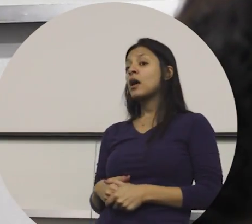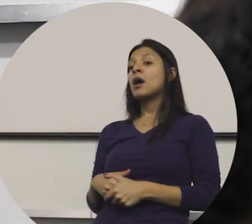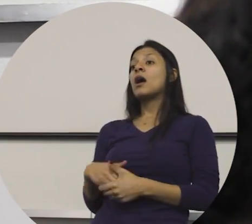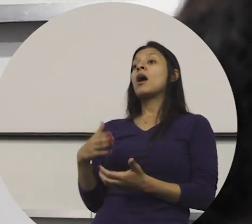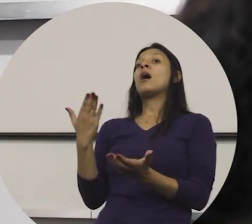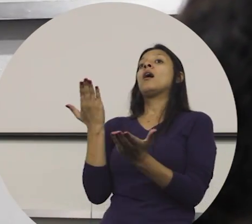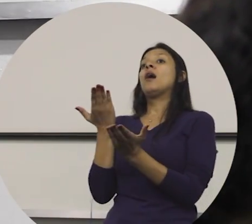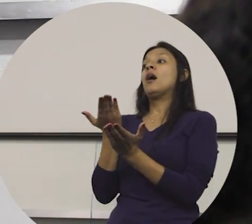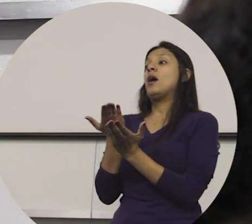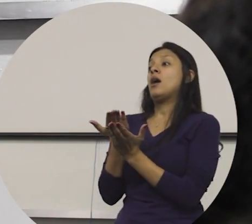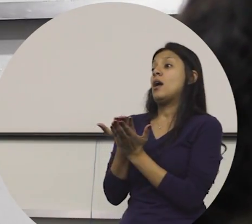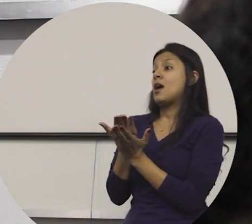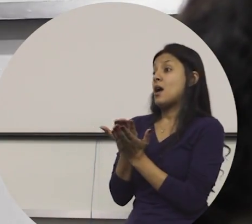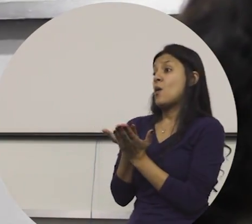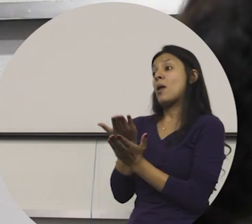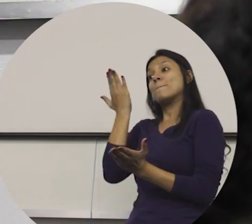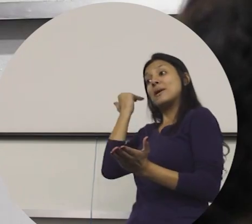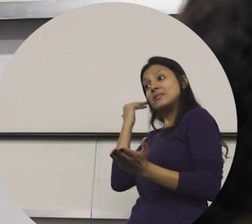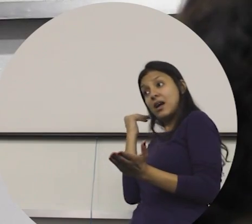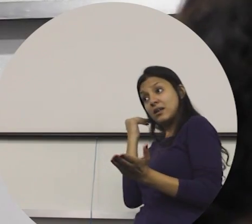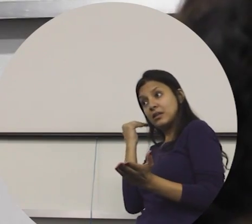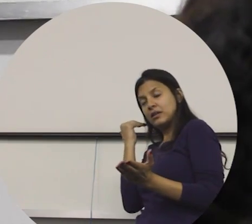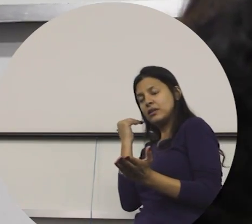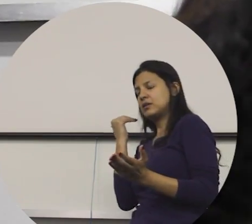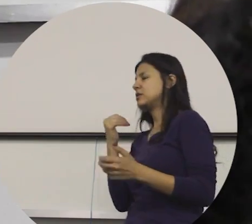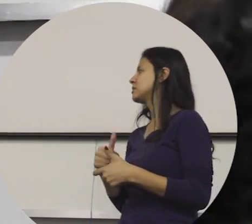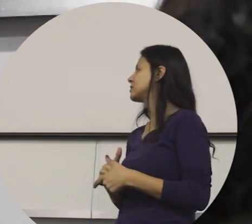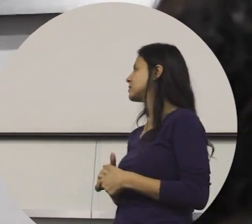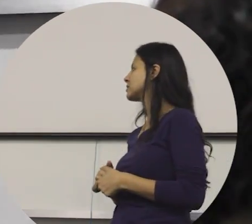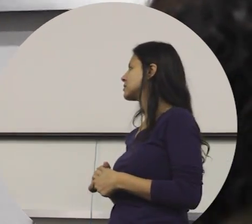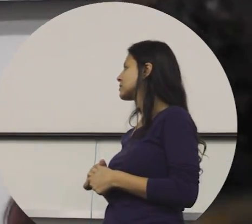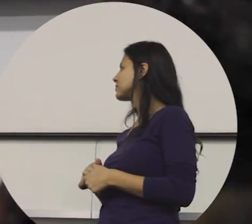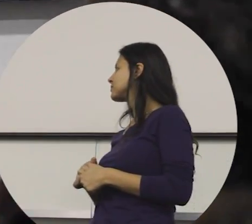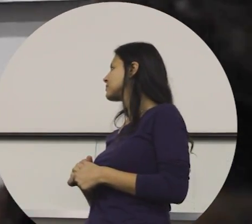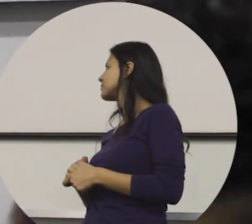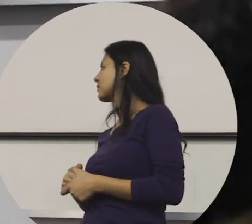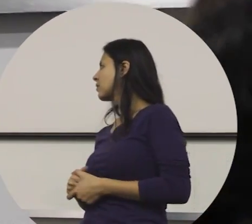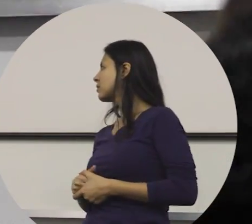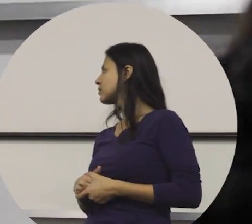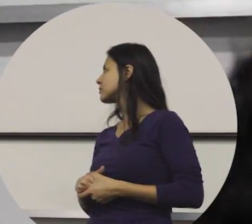eu falei com vocês que existem... que a língua,